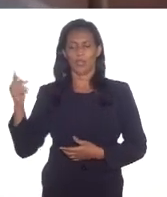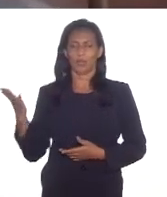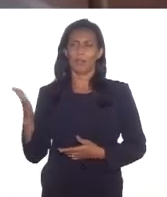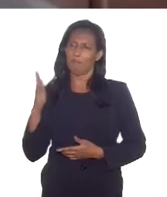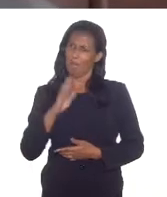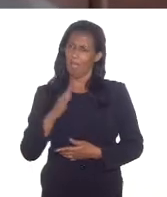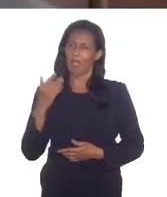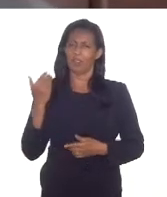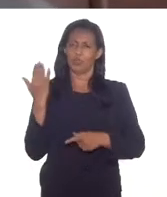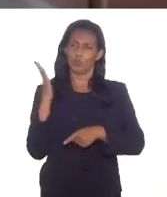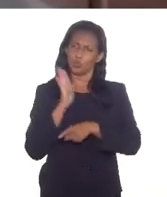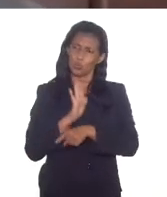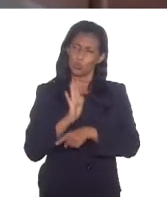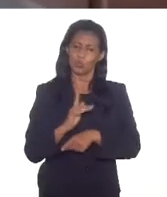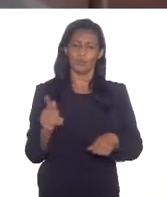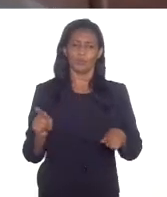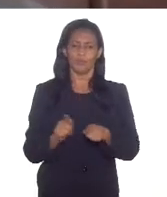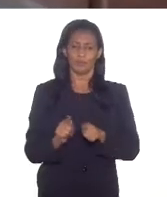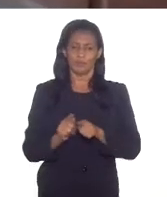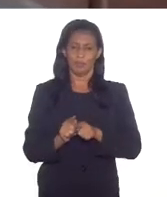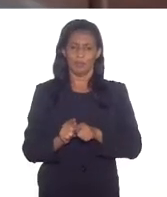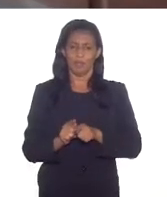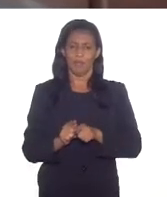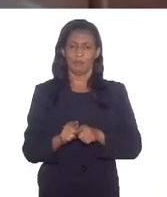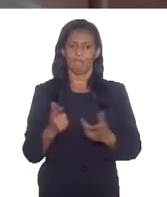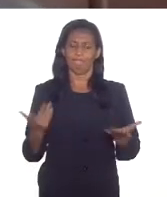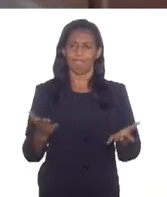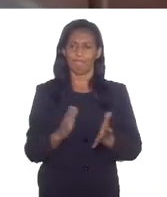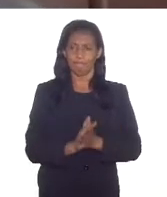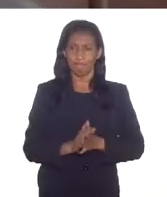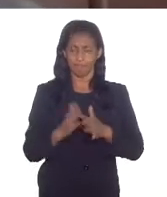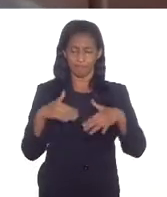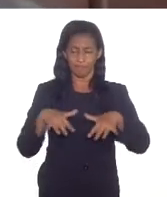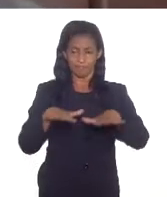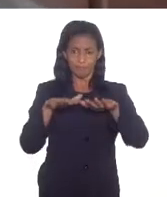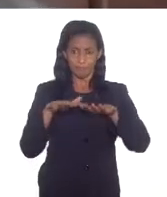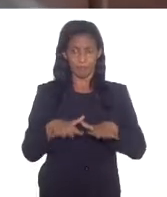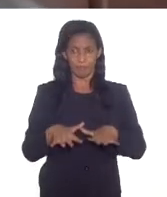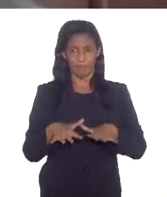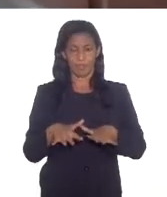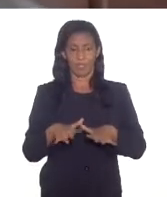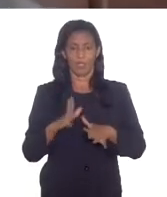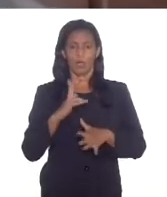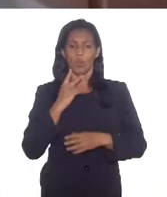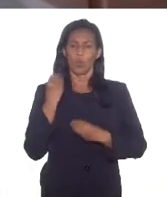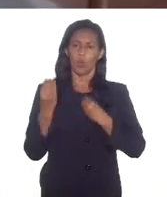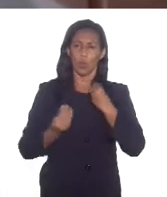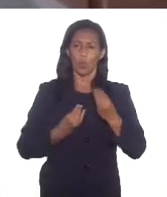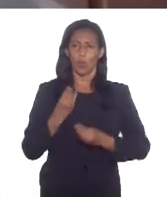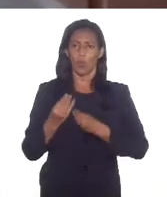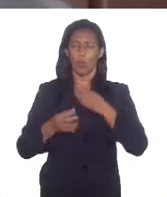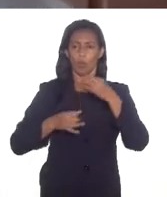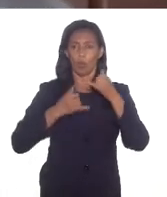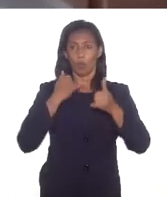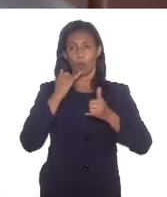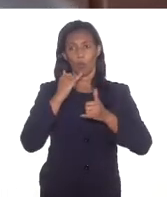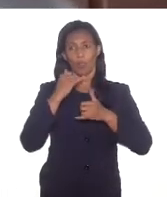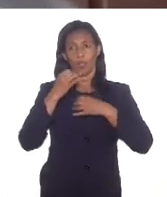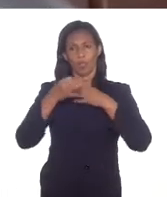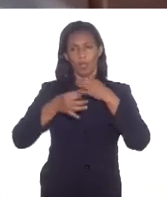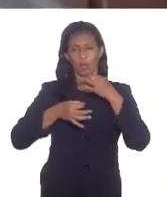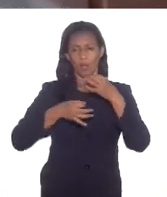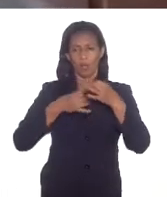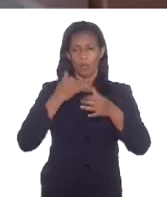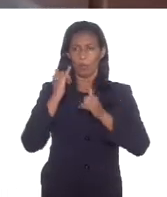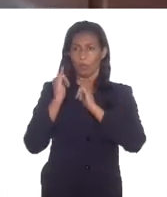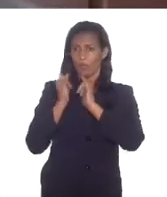contribuiu tanto na sua incidência em plenário quanto no repasse de algumas informações que